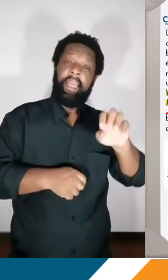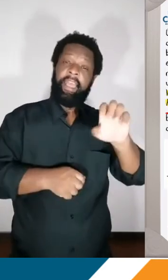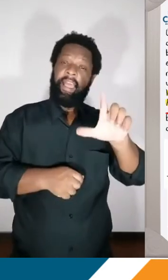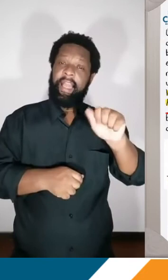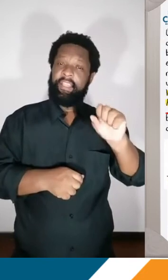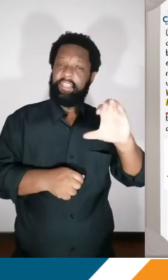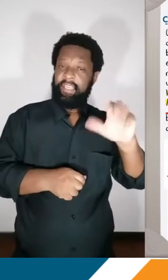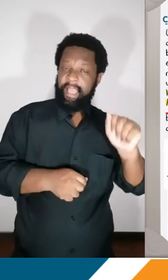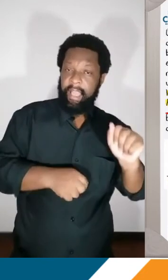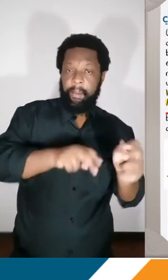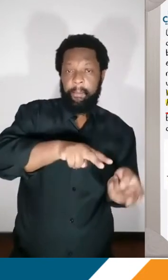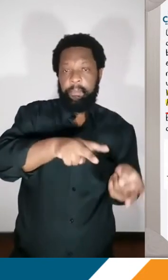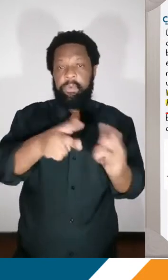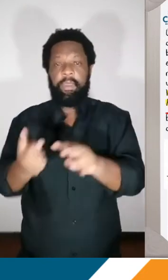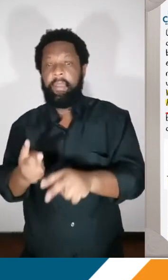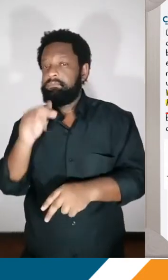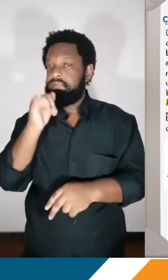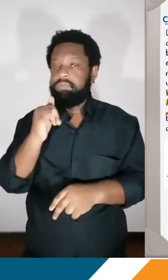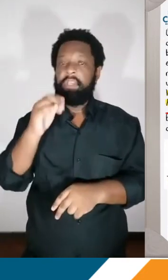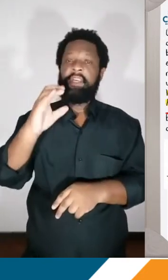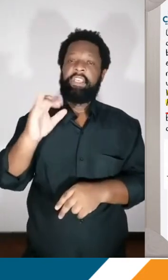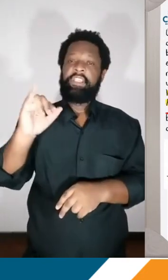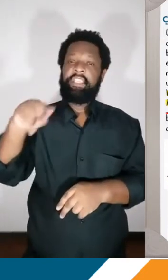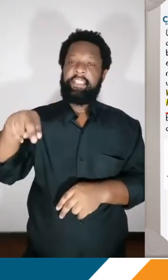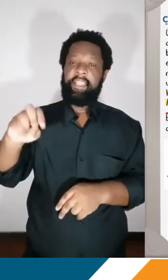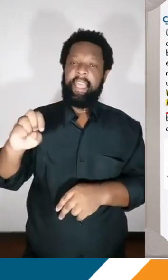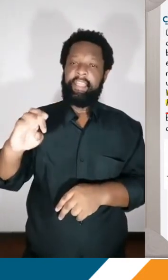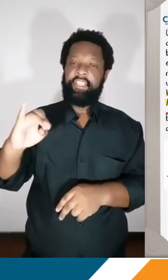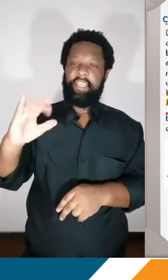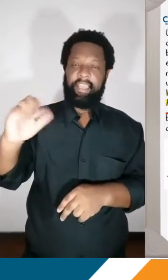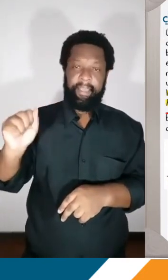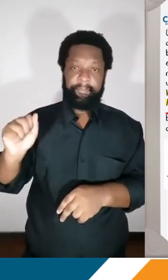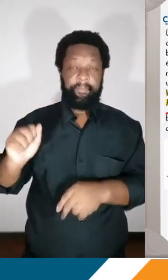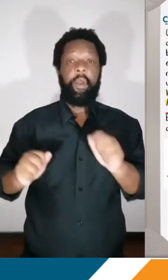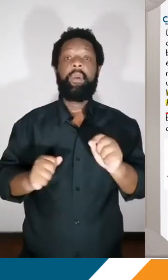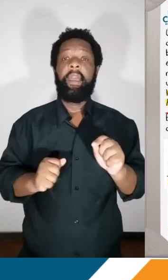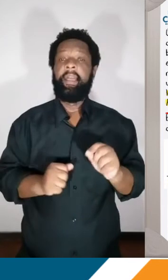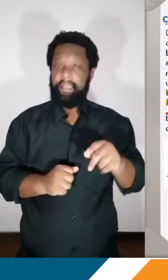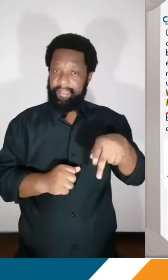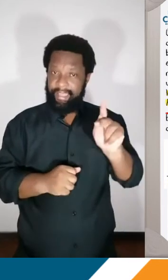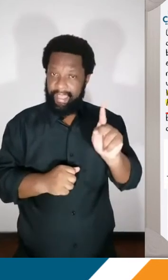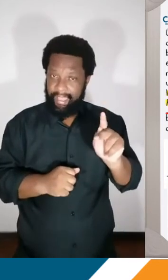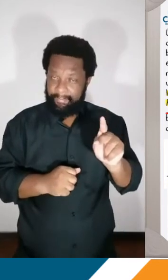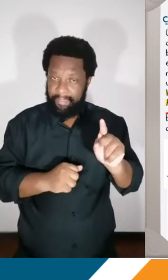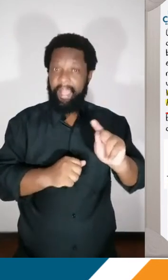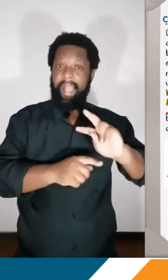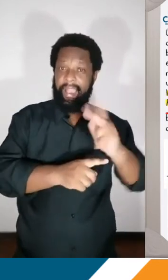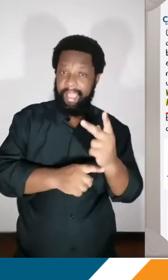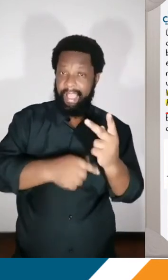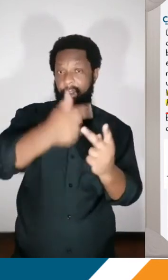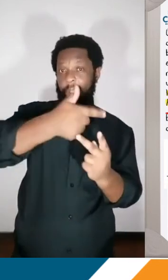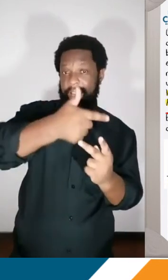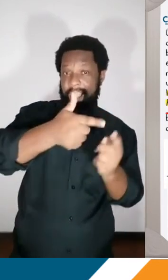uma energia cinética. Então, ó, energia potencial elástica vai ser o KH ao